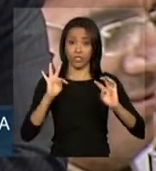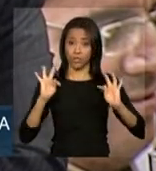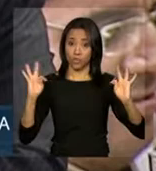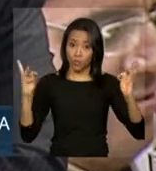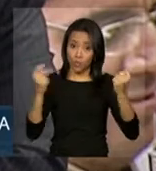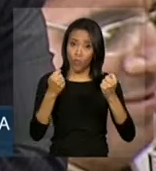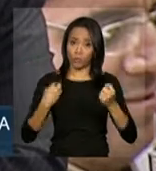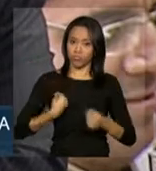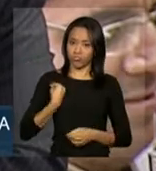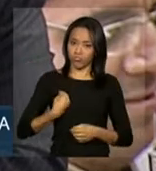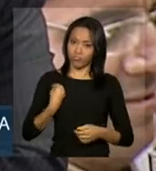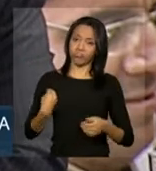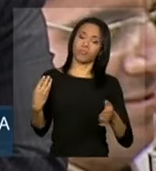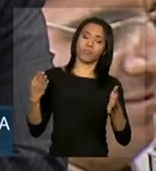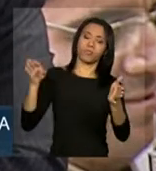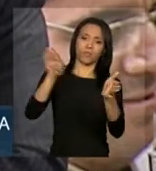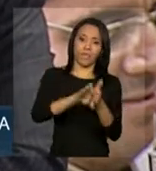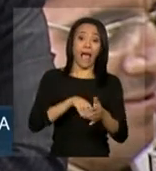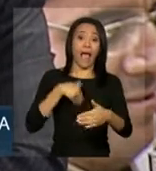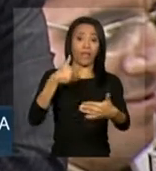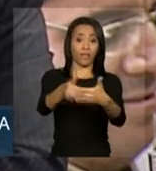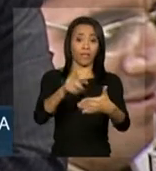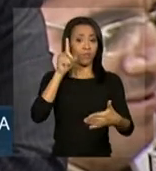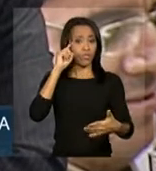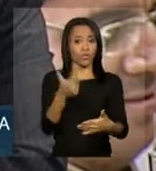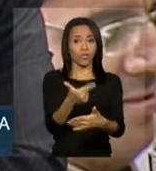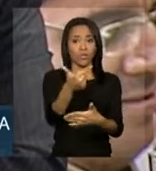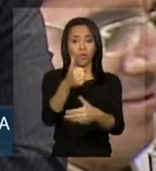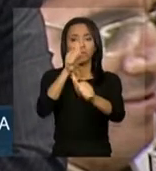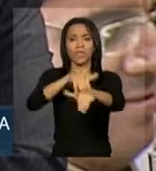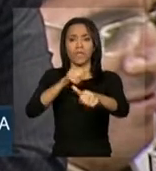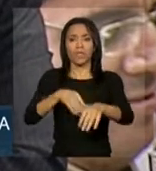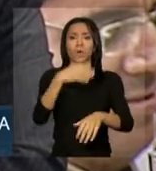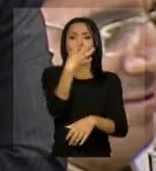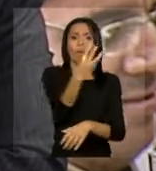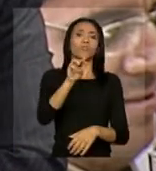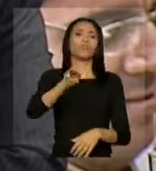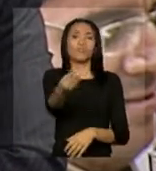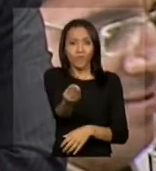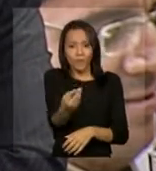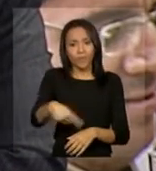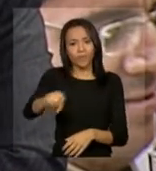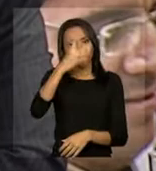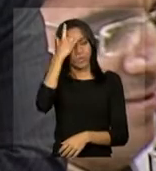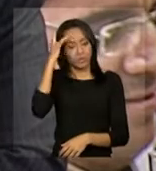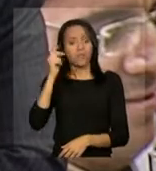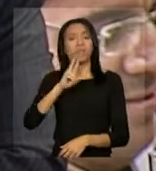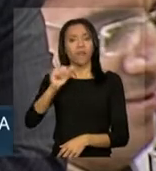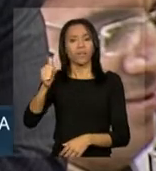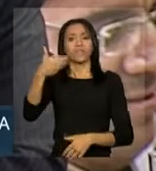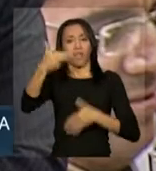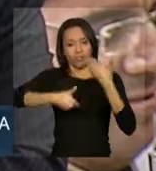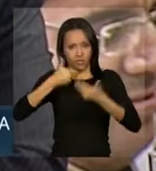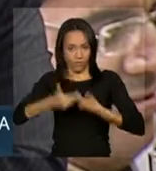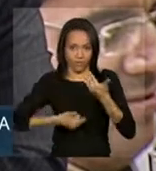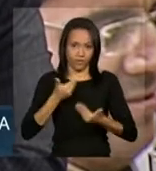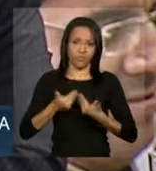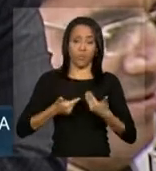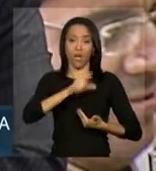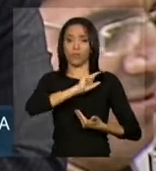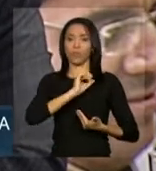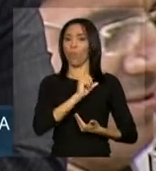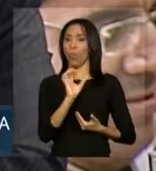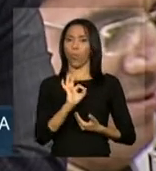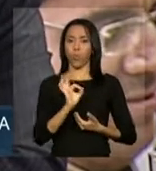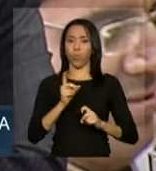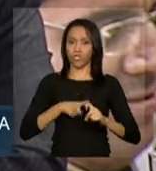comparecerem até o dia 12 de Setembro 4 milhões de brasileiros passarão a ser atendidos brasileiros que não tinham médico nos